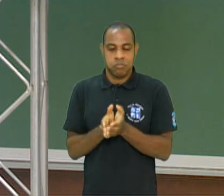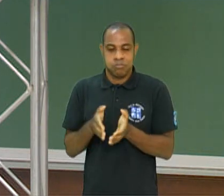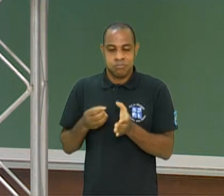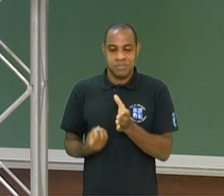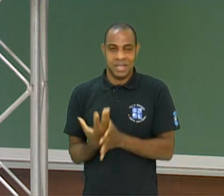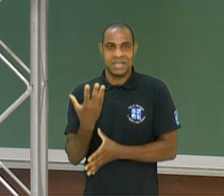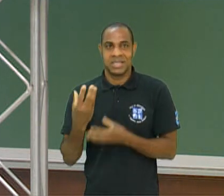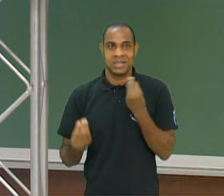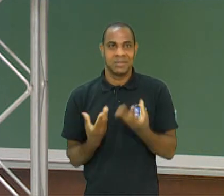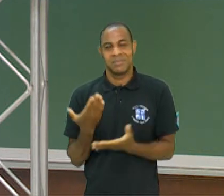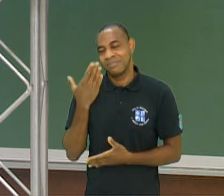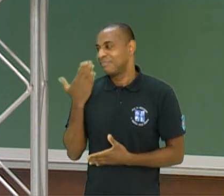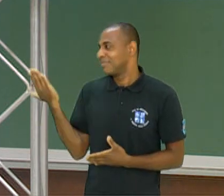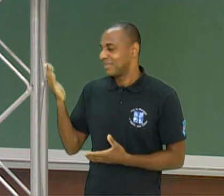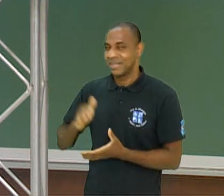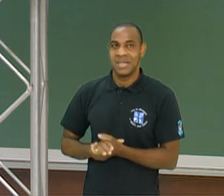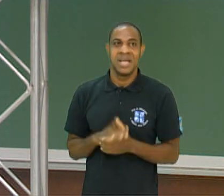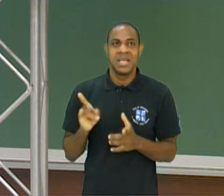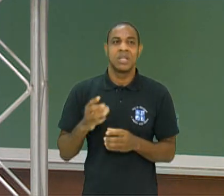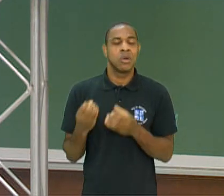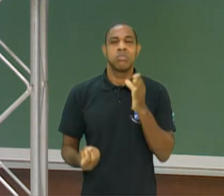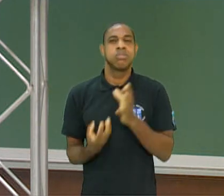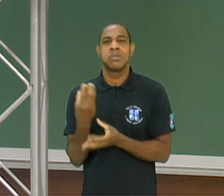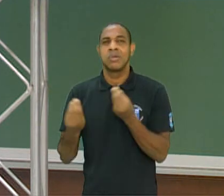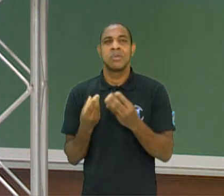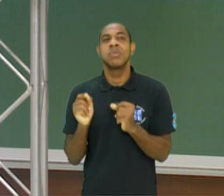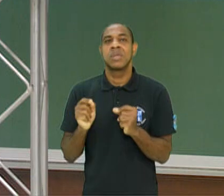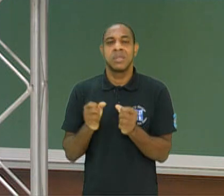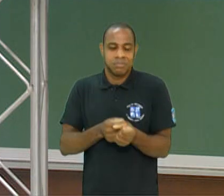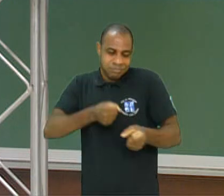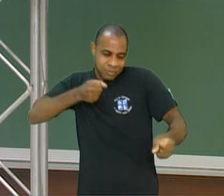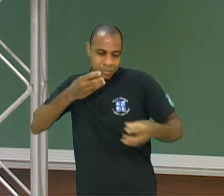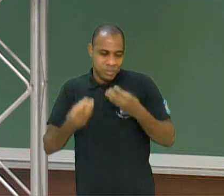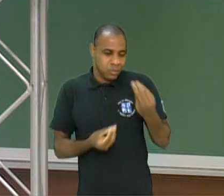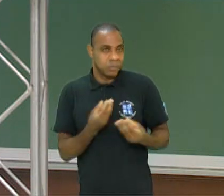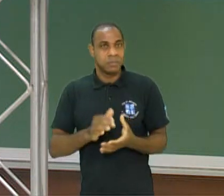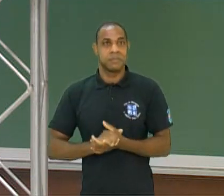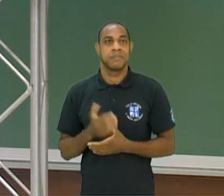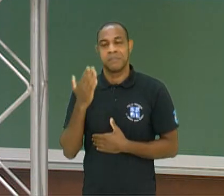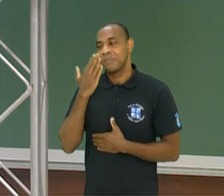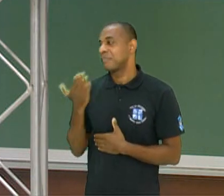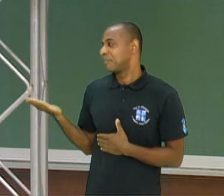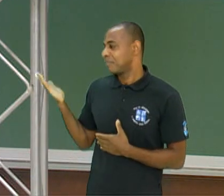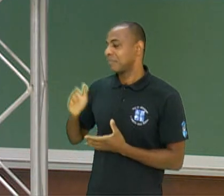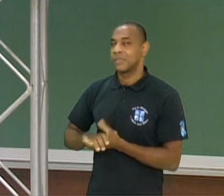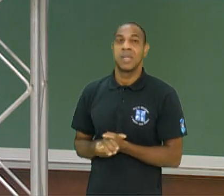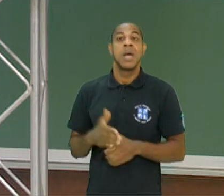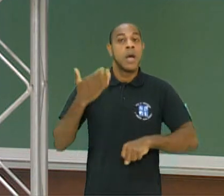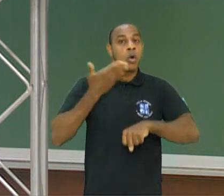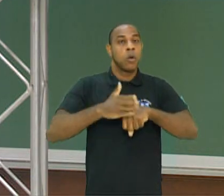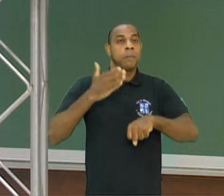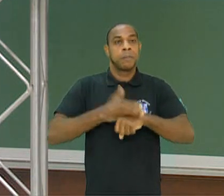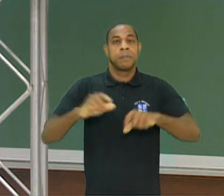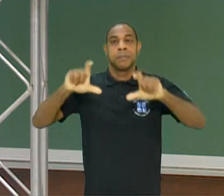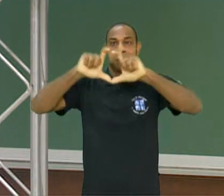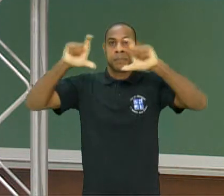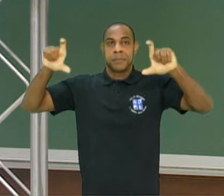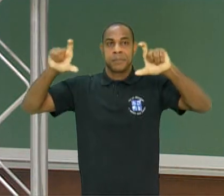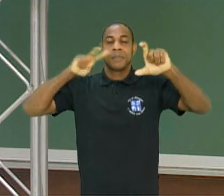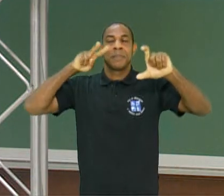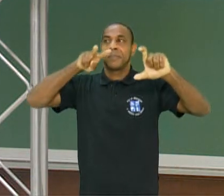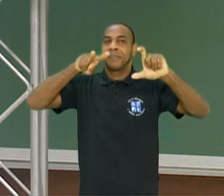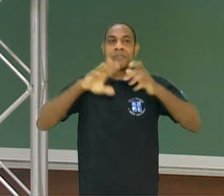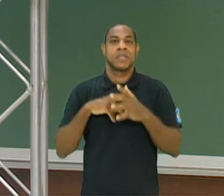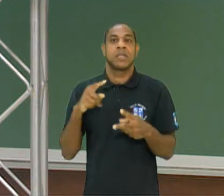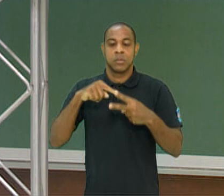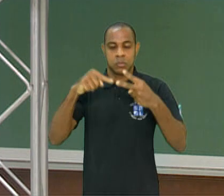só para a gente conhecer um pouco mais sobre o surgimento, a origem do Cupido, tá? Bora praticar a interpretação. Então eu tenho duas